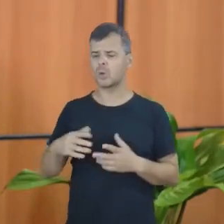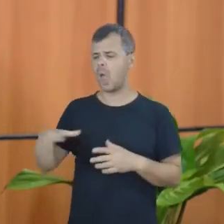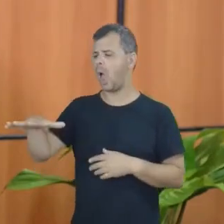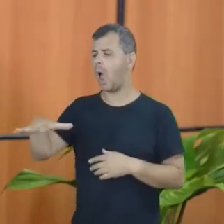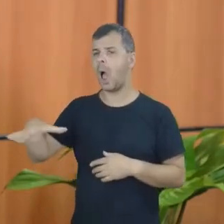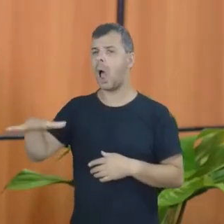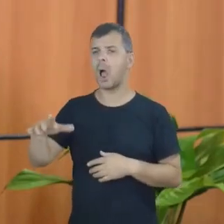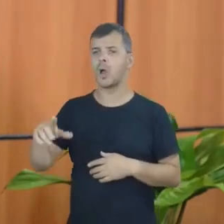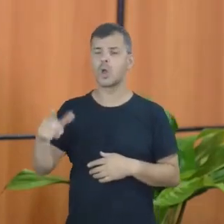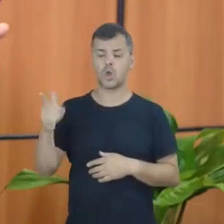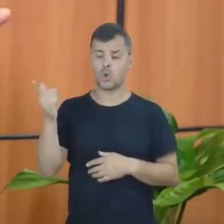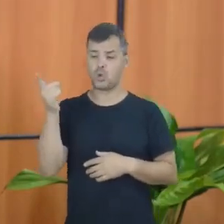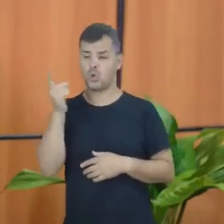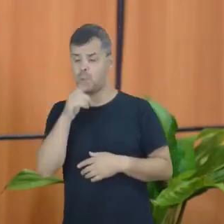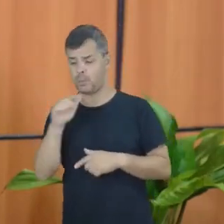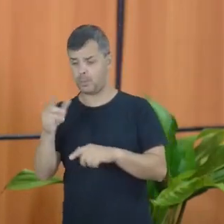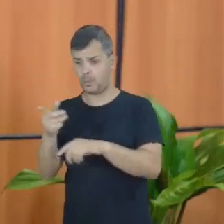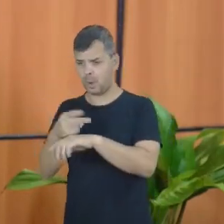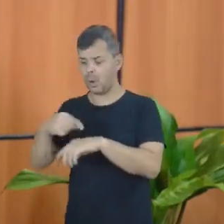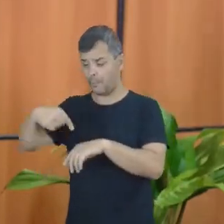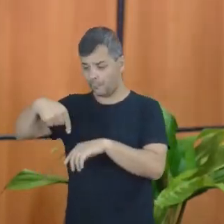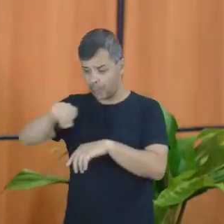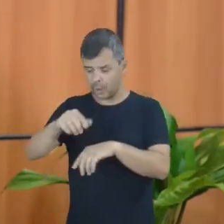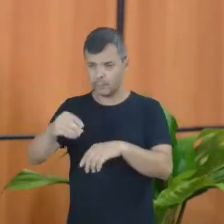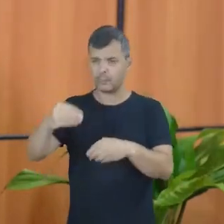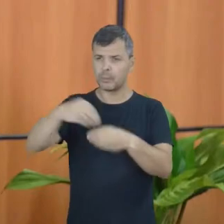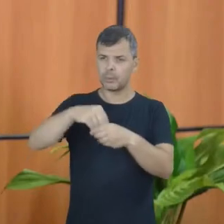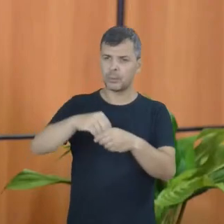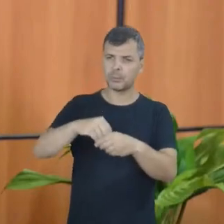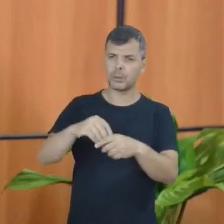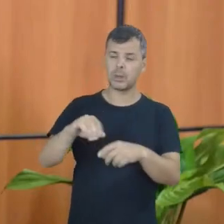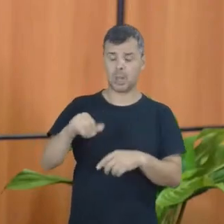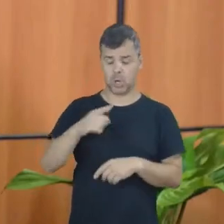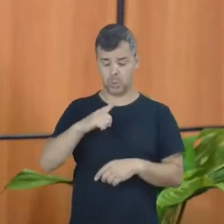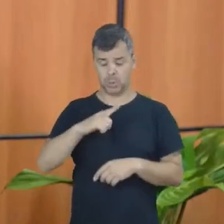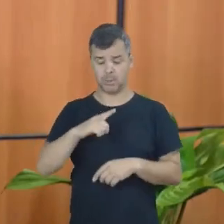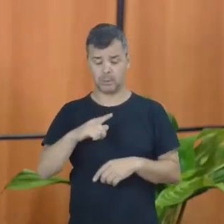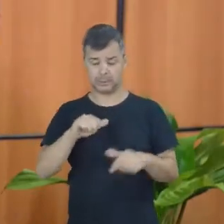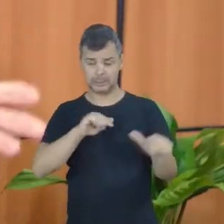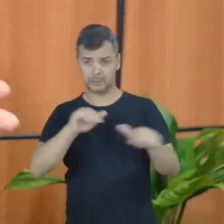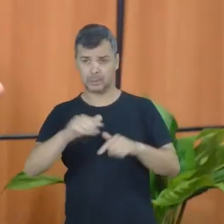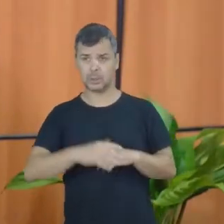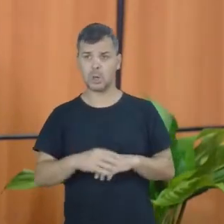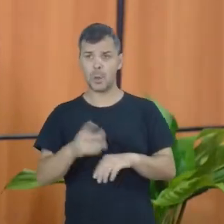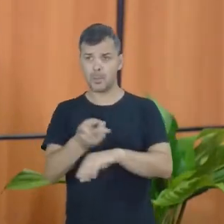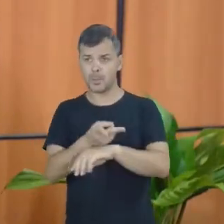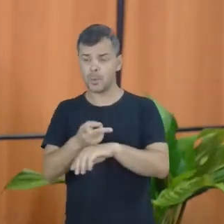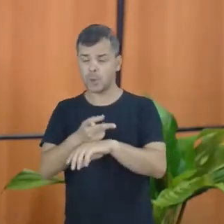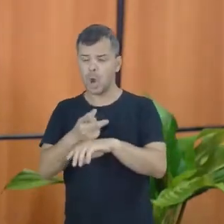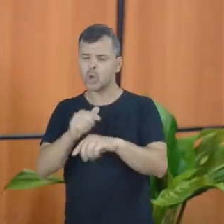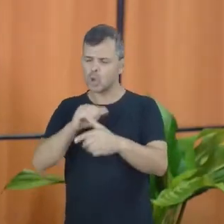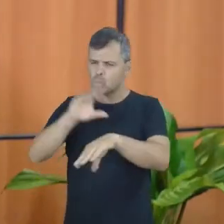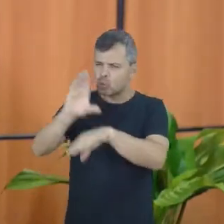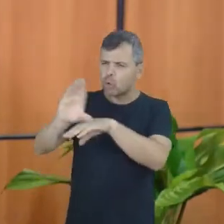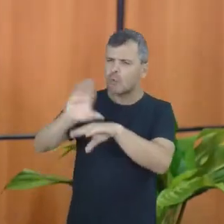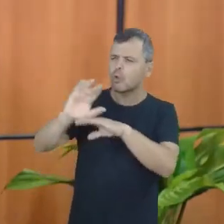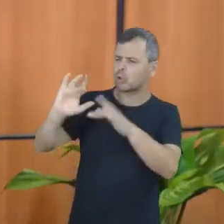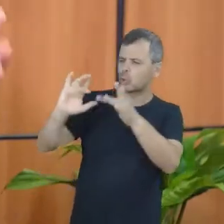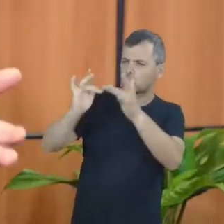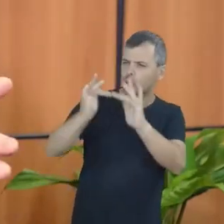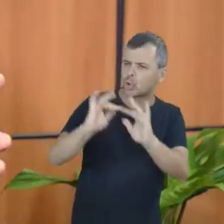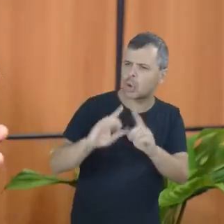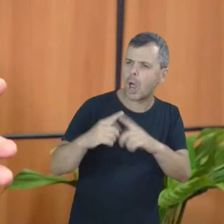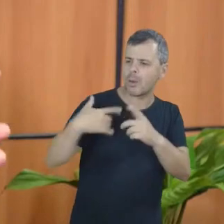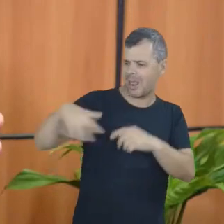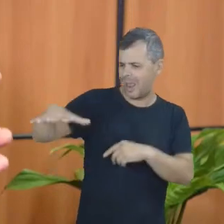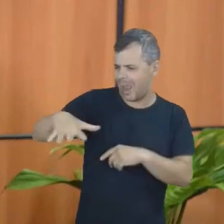território ainda não estão procurando, venha para o mercado de trabalho, tem oportunidade para você também. Busque a sua qualificação sintonizada com o que